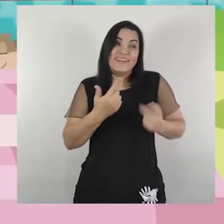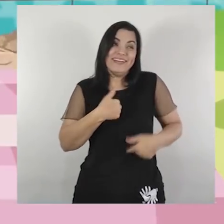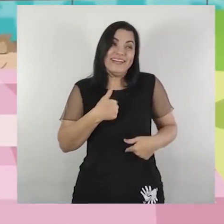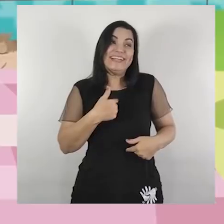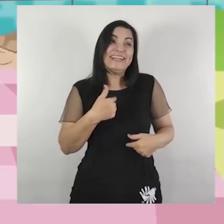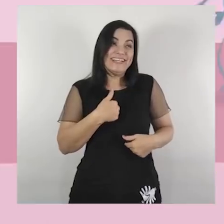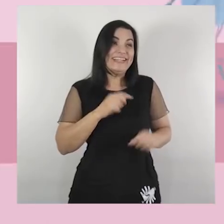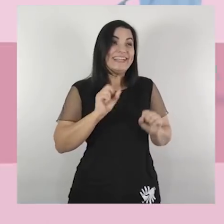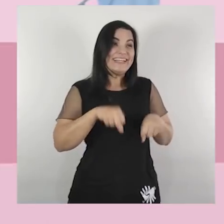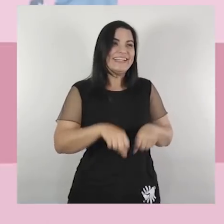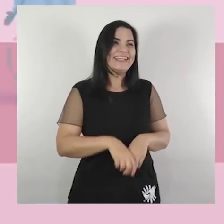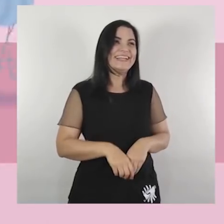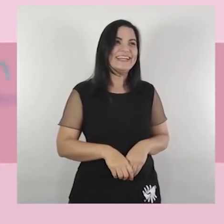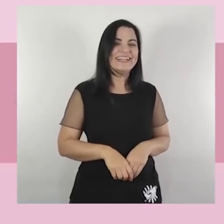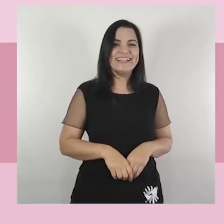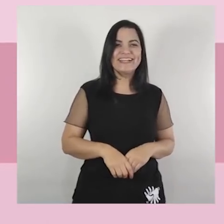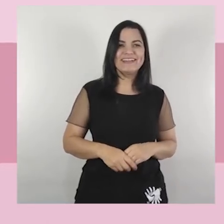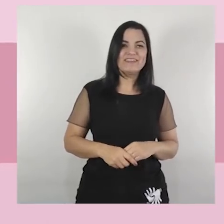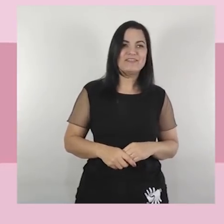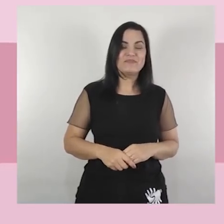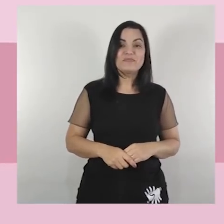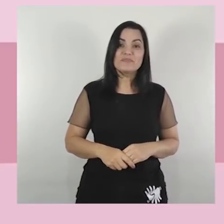eu.